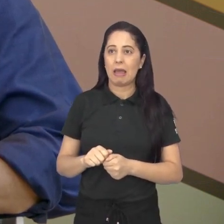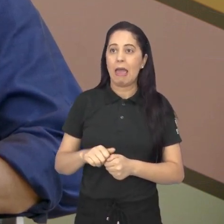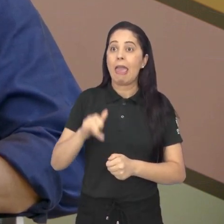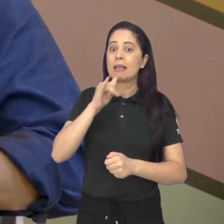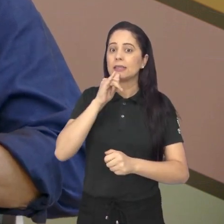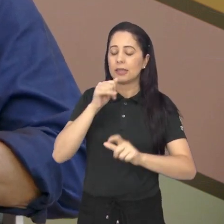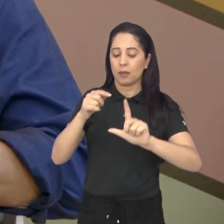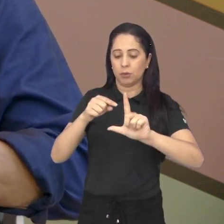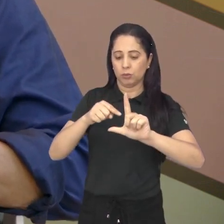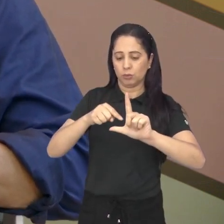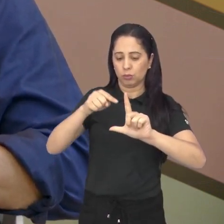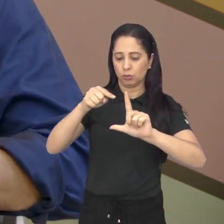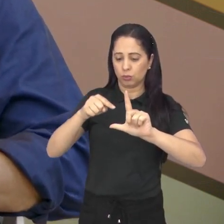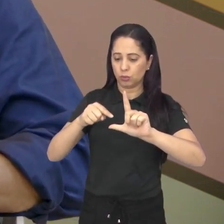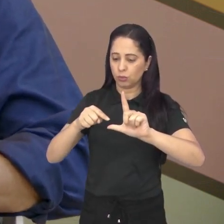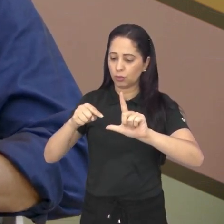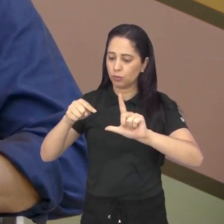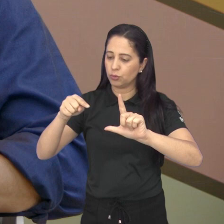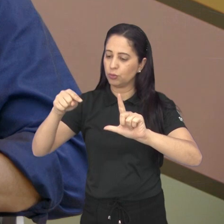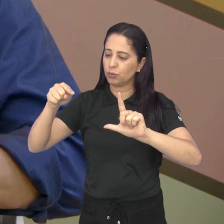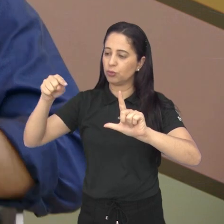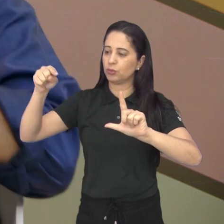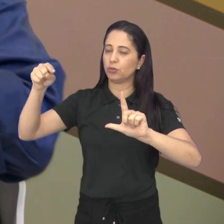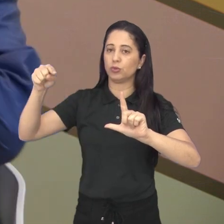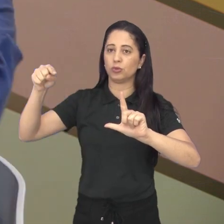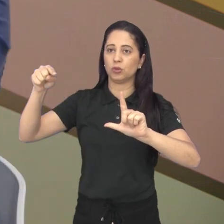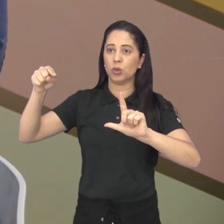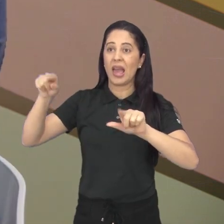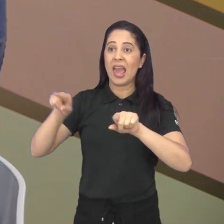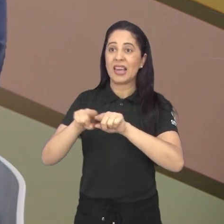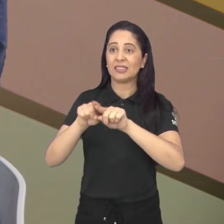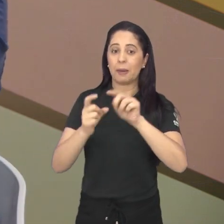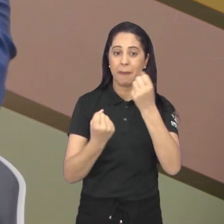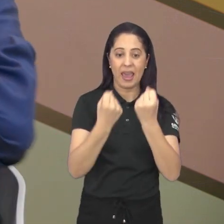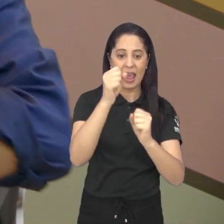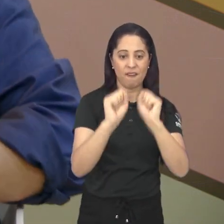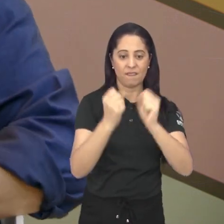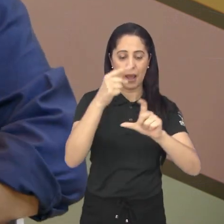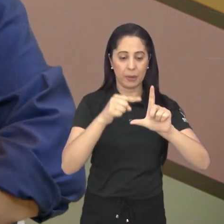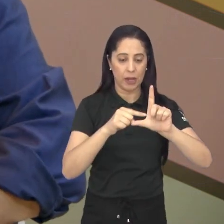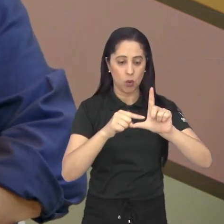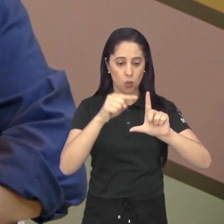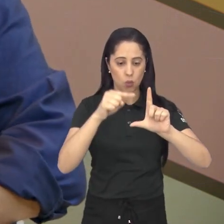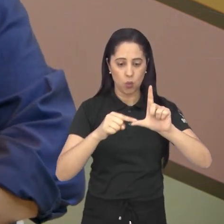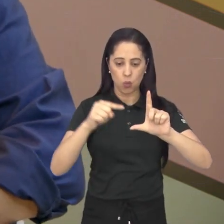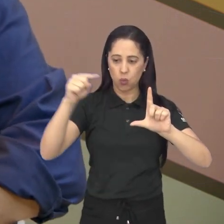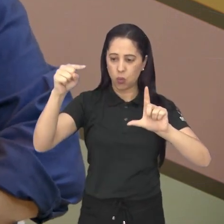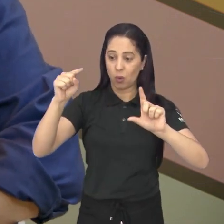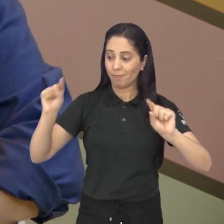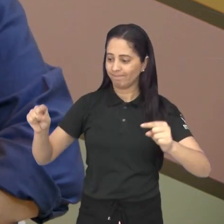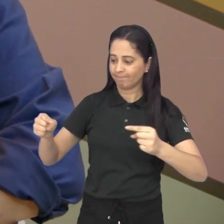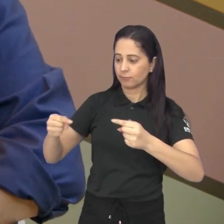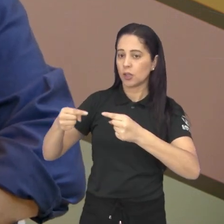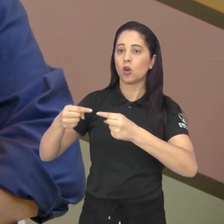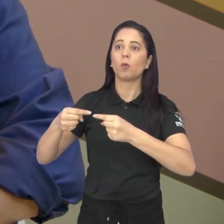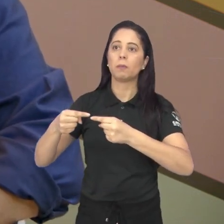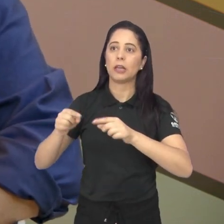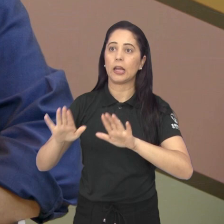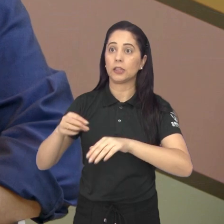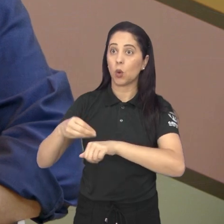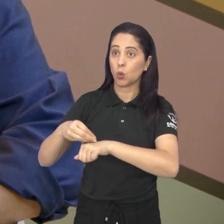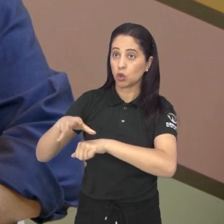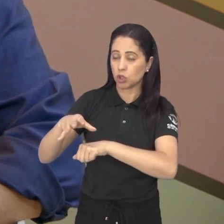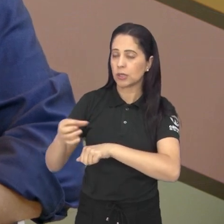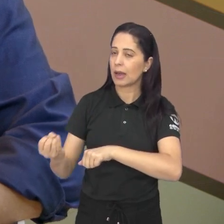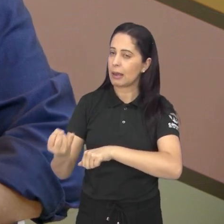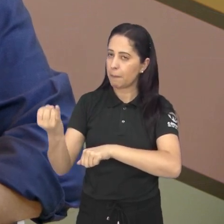câncer coloretal e o da industrialização dos alimentos, ele segue mais ou menos a mesma curva. Então, uma dica importante é assim, a